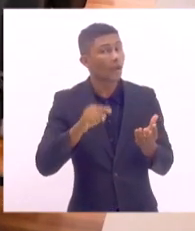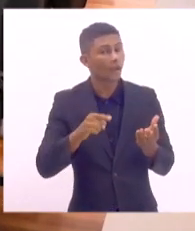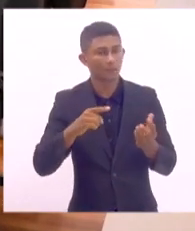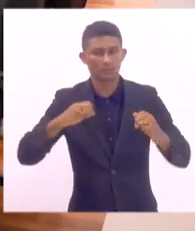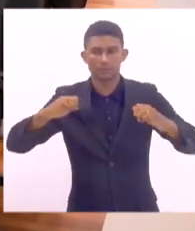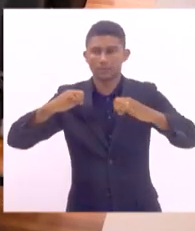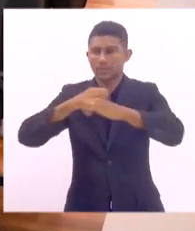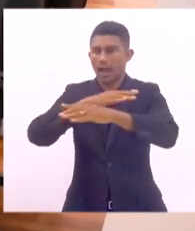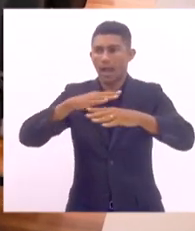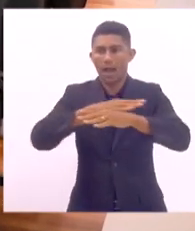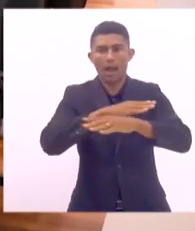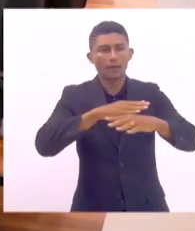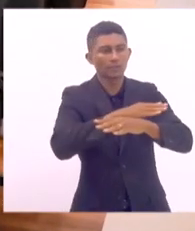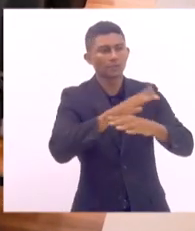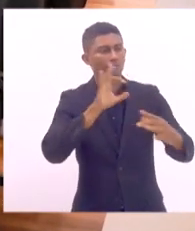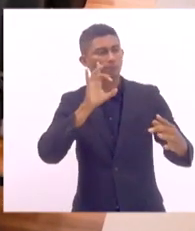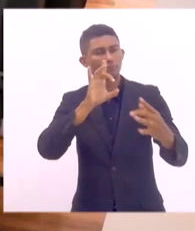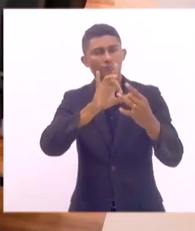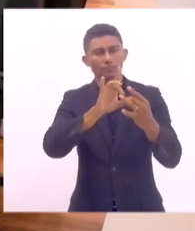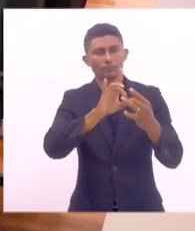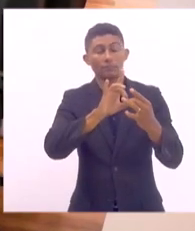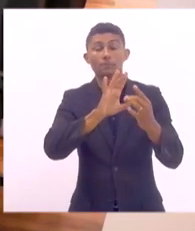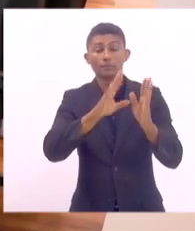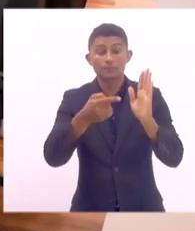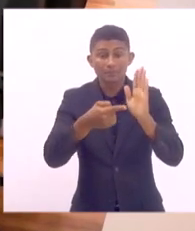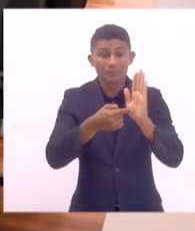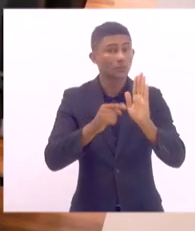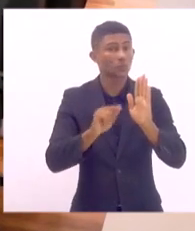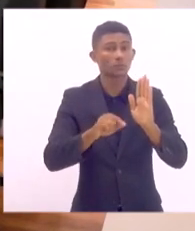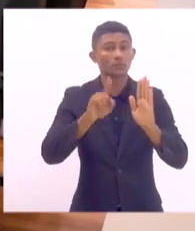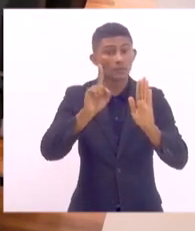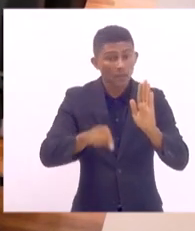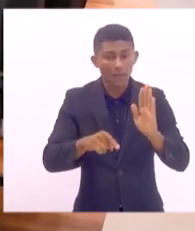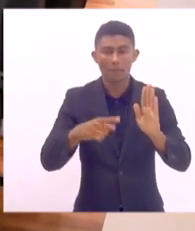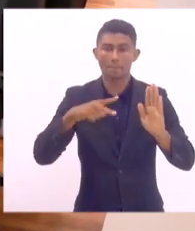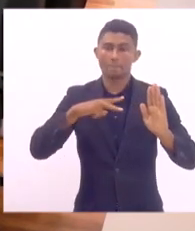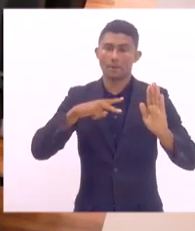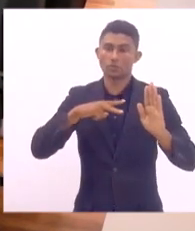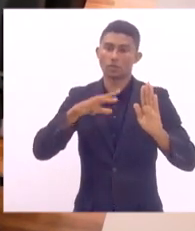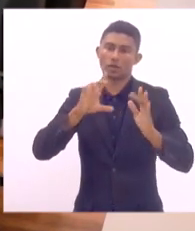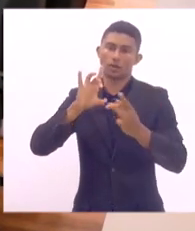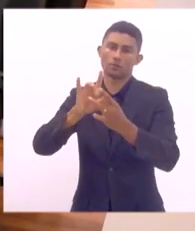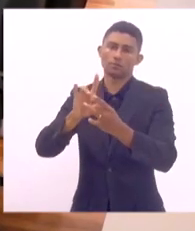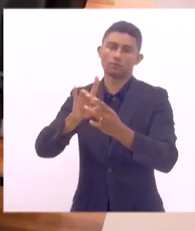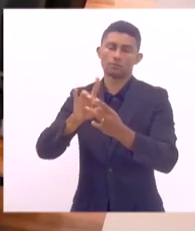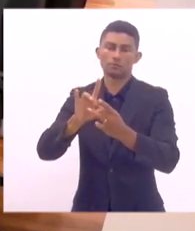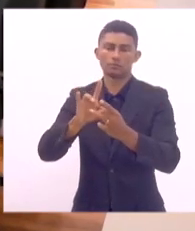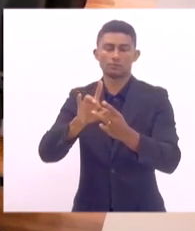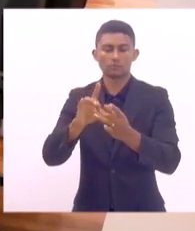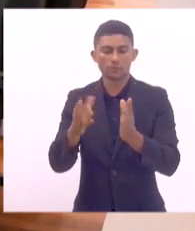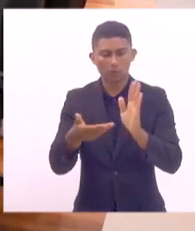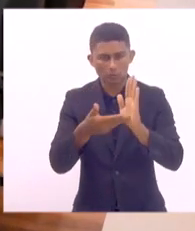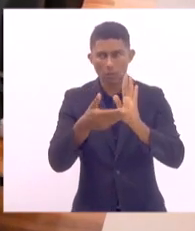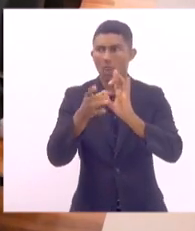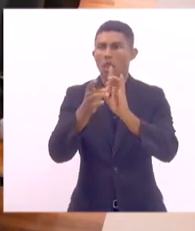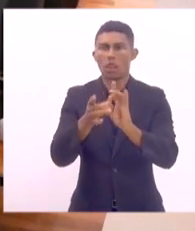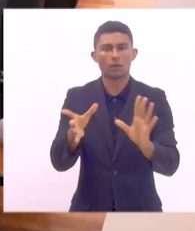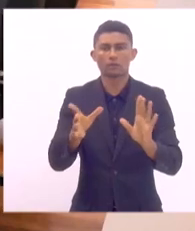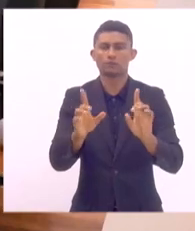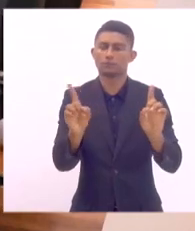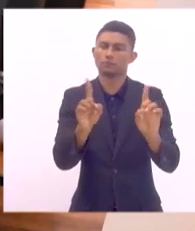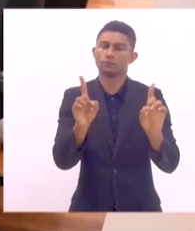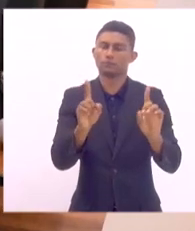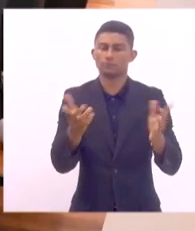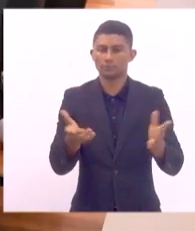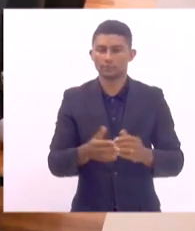municípios. Aqui é para fazer convênio com órgãos federais, municipais, público ou privado. Não é autorizativo. Aqui, é porque